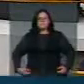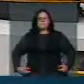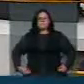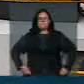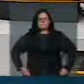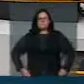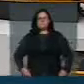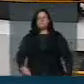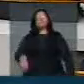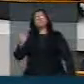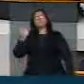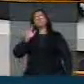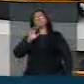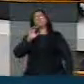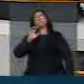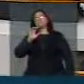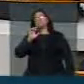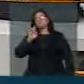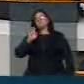deputado Zé Geraldo.